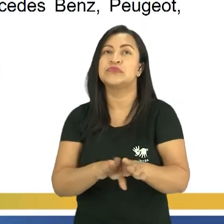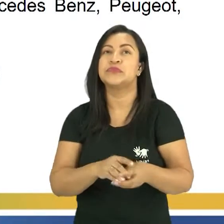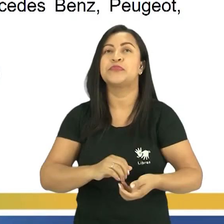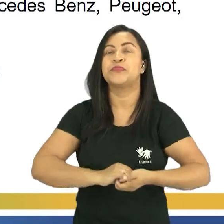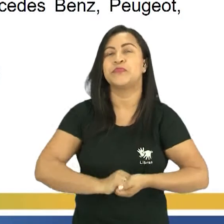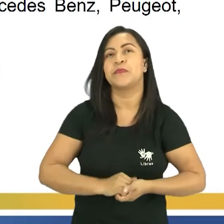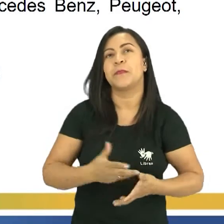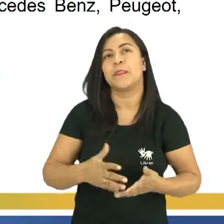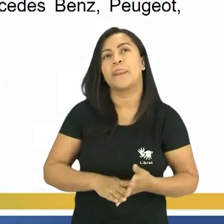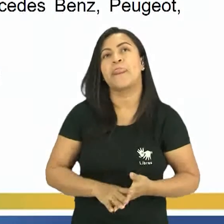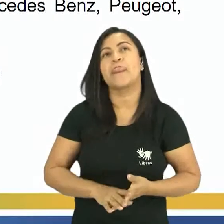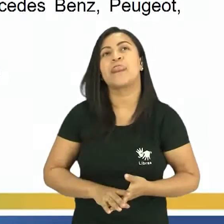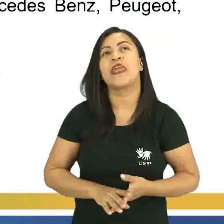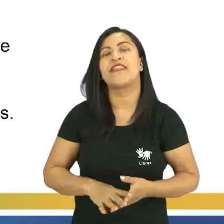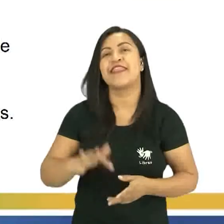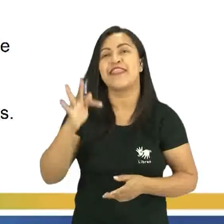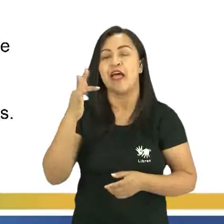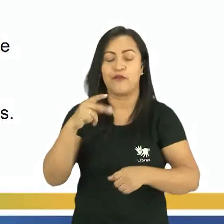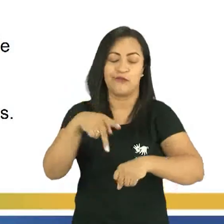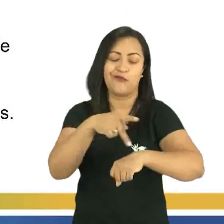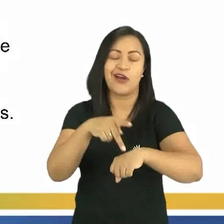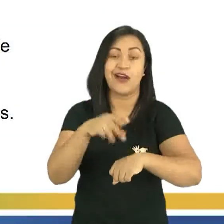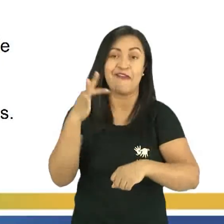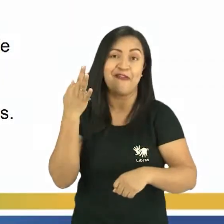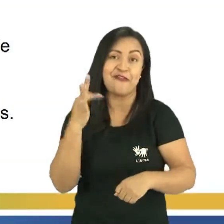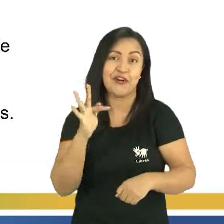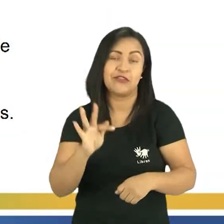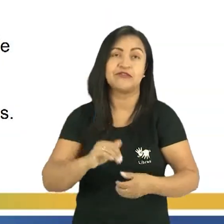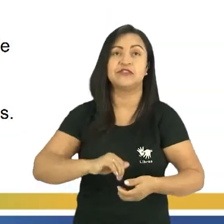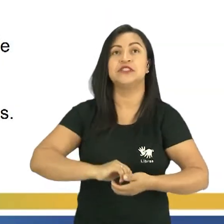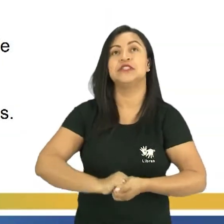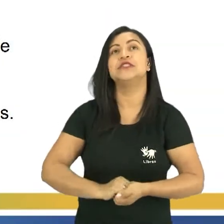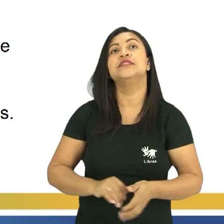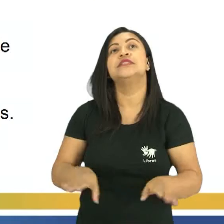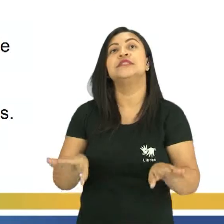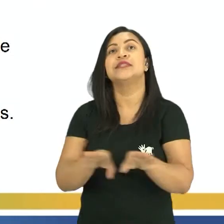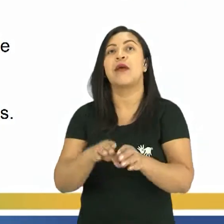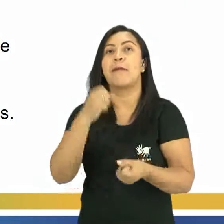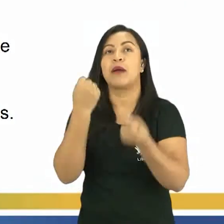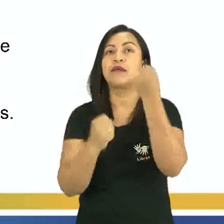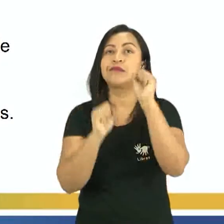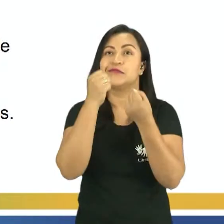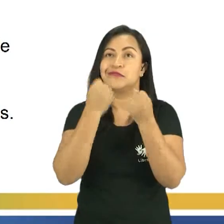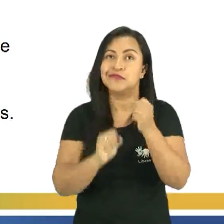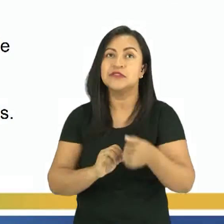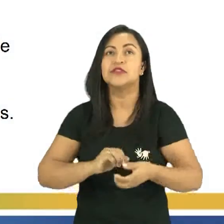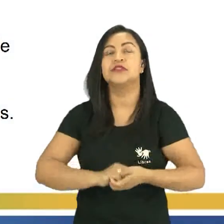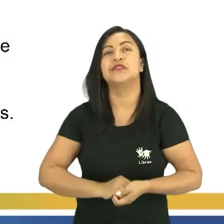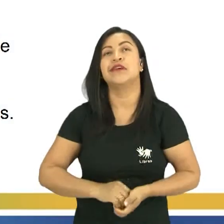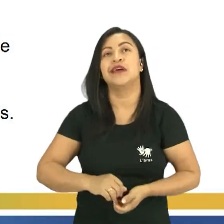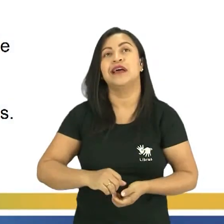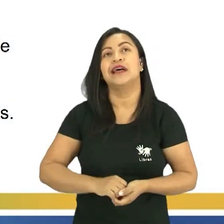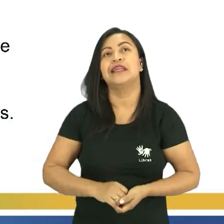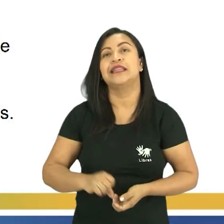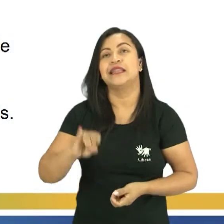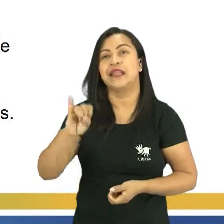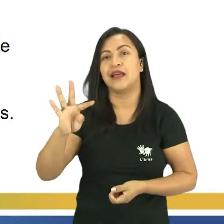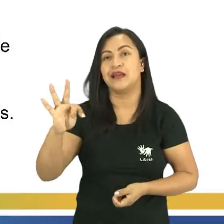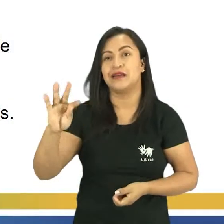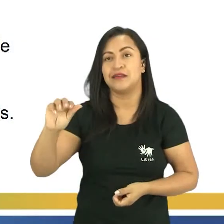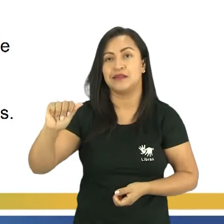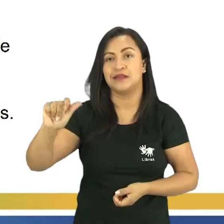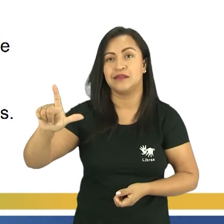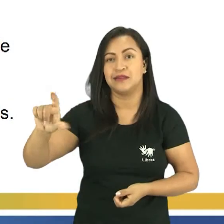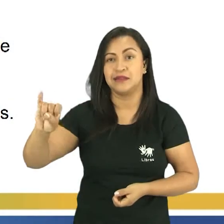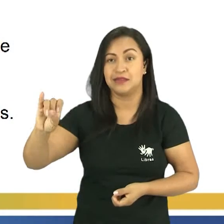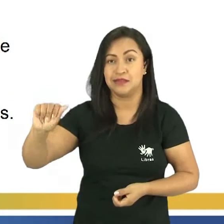França, se destaca aí pelo setor têxtil, tá? Na Itália, se destaca a siderurgia, metalurgia, química, automobilística. É lá que